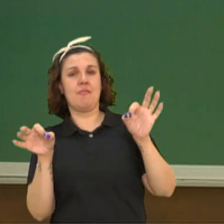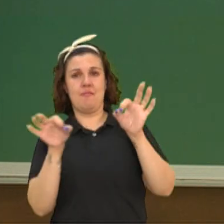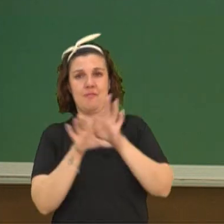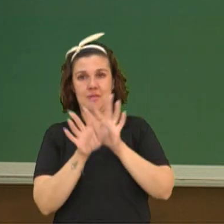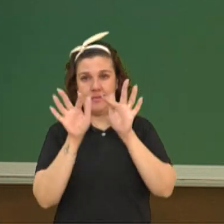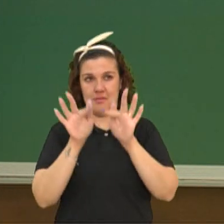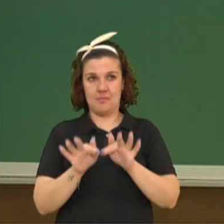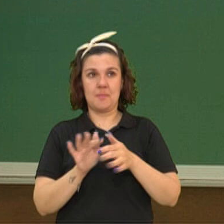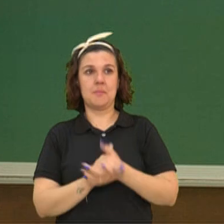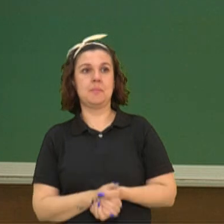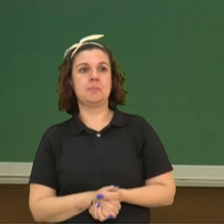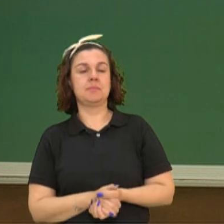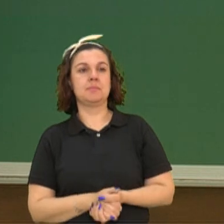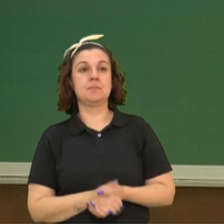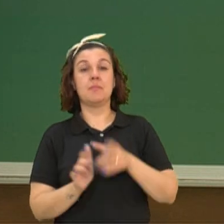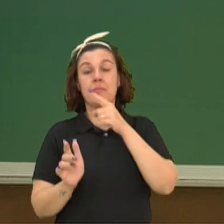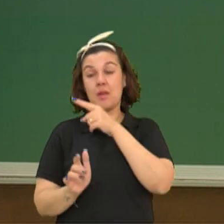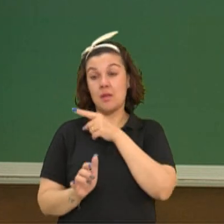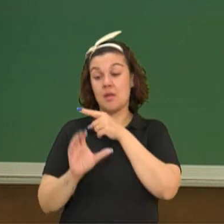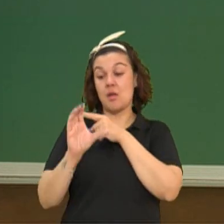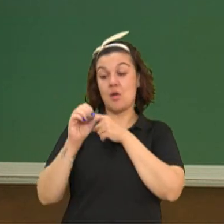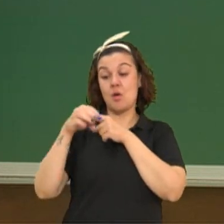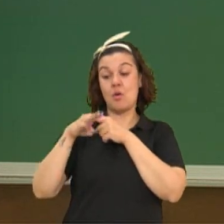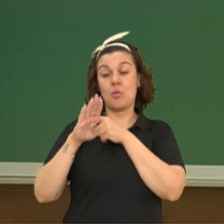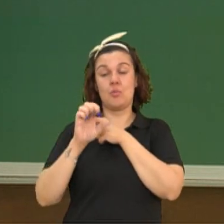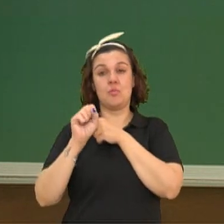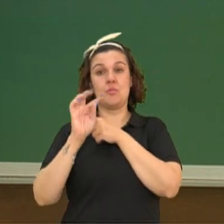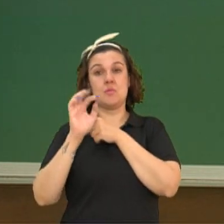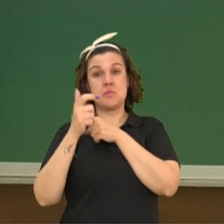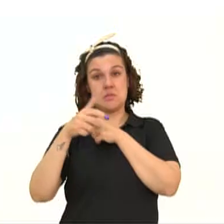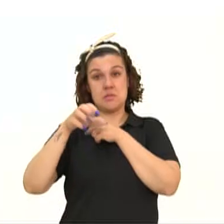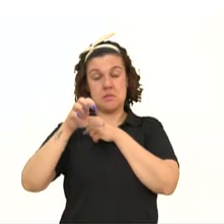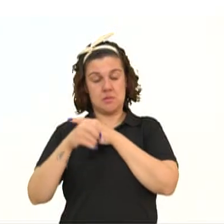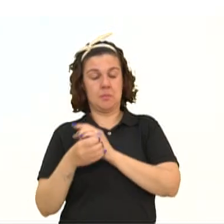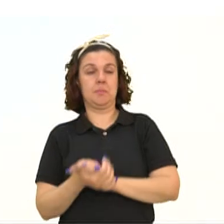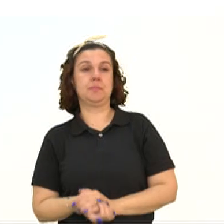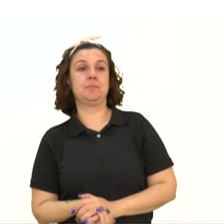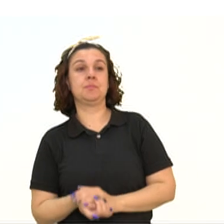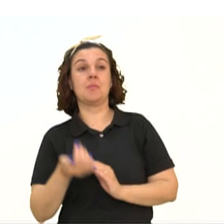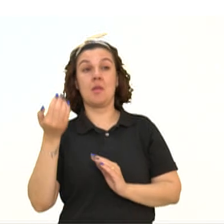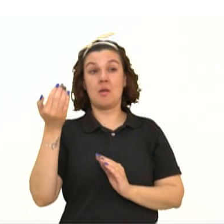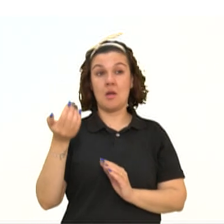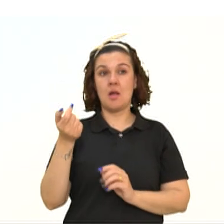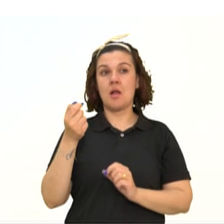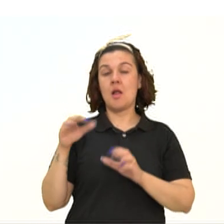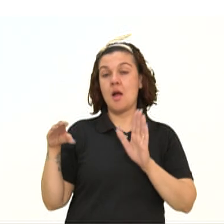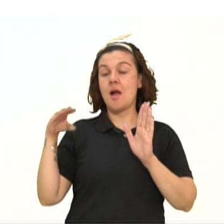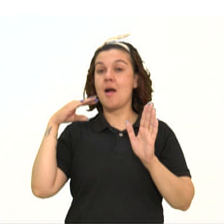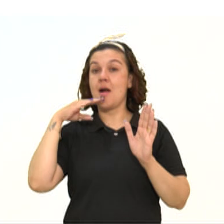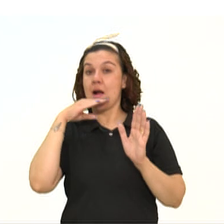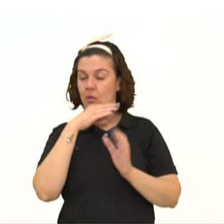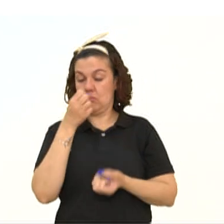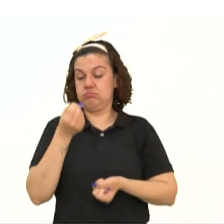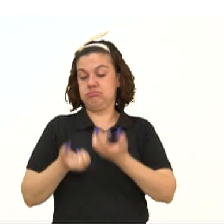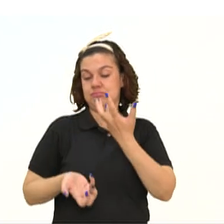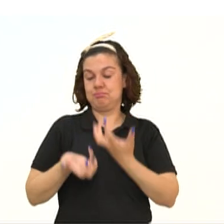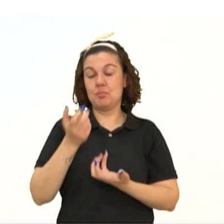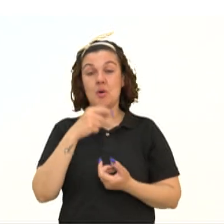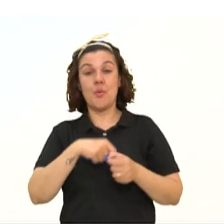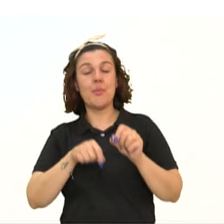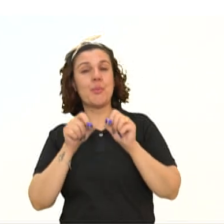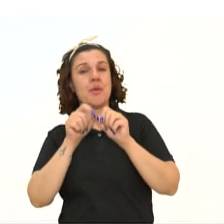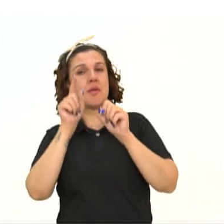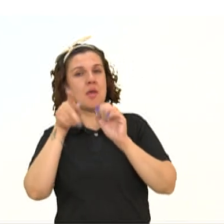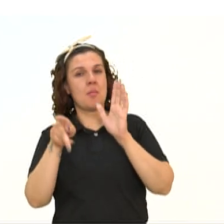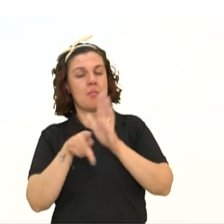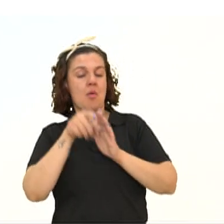formação. Entalpia de combustão. A entalpia de combustão, ou calor de combustão, é a